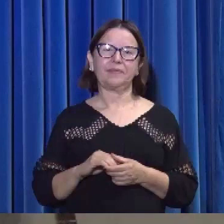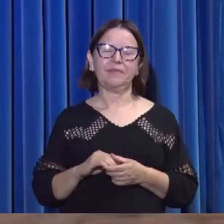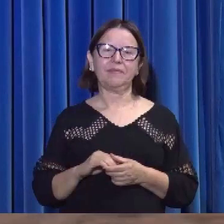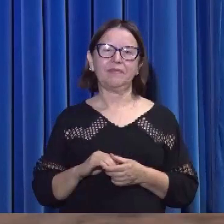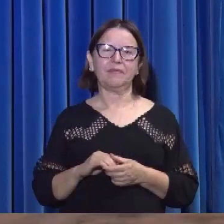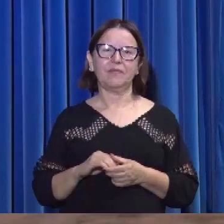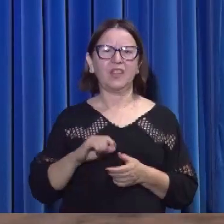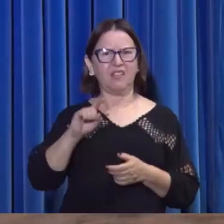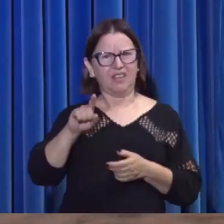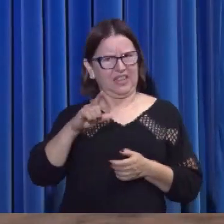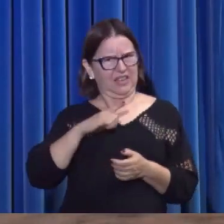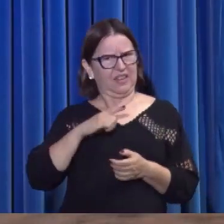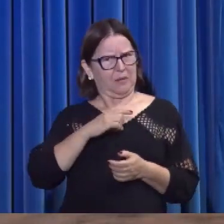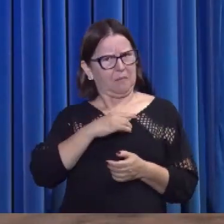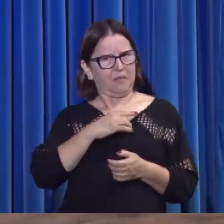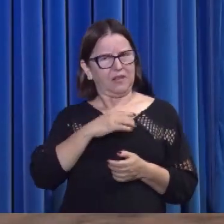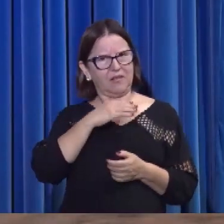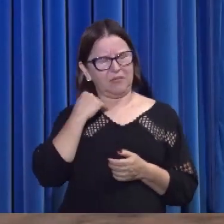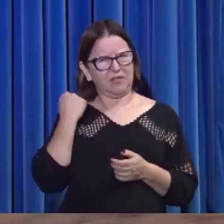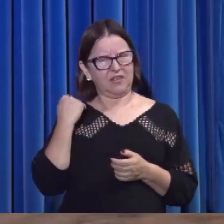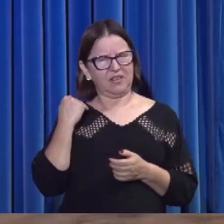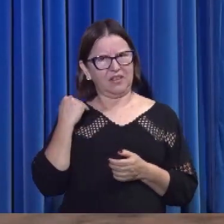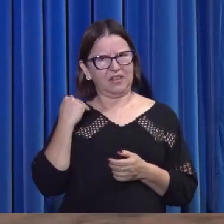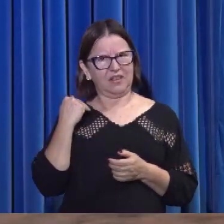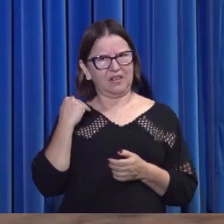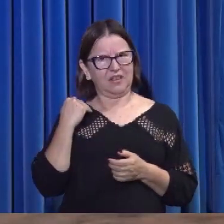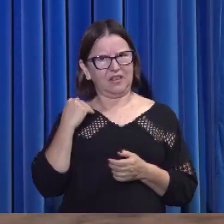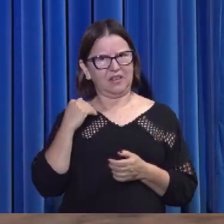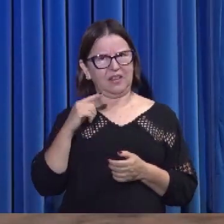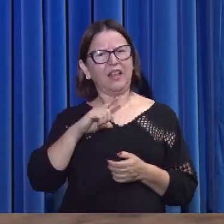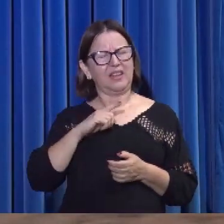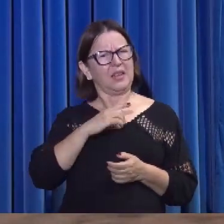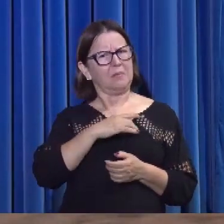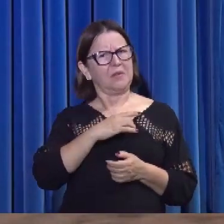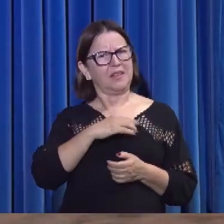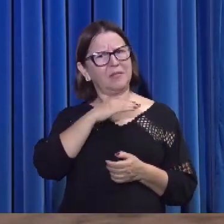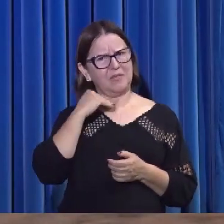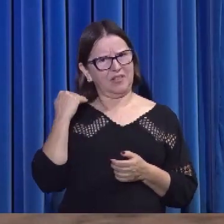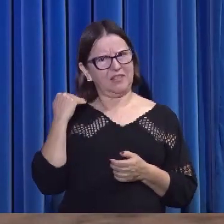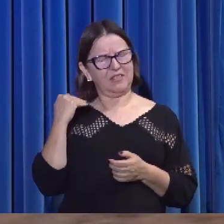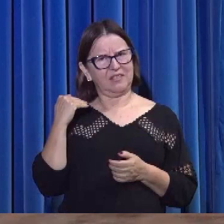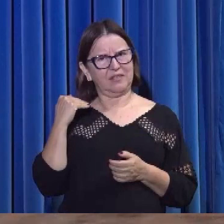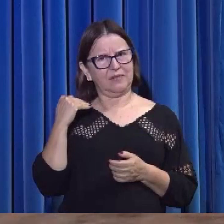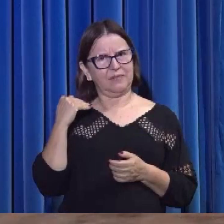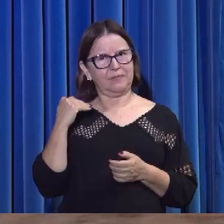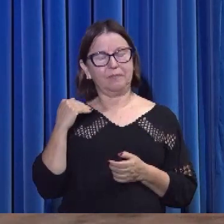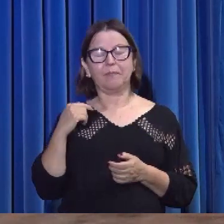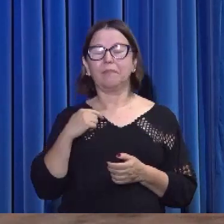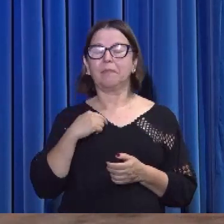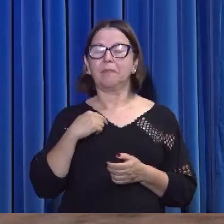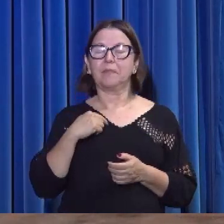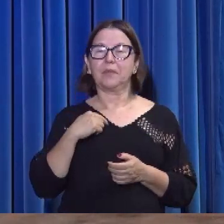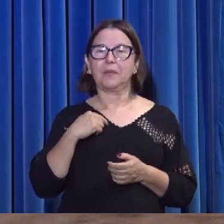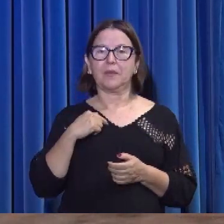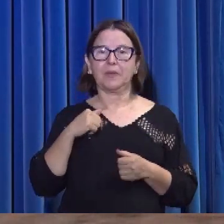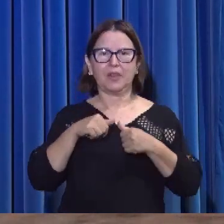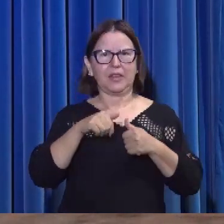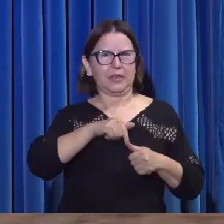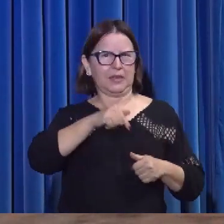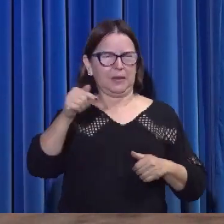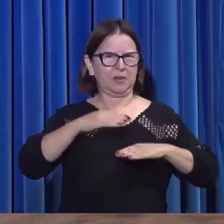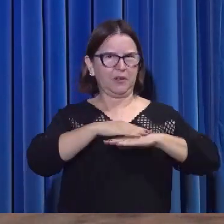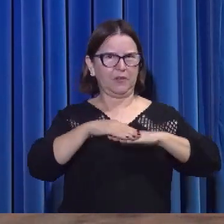Você tem medo de morrer? Você tem medo da morte? Conversando essa semana hoje com a dona